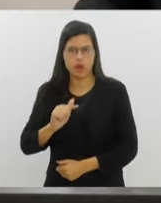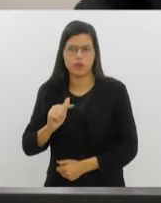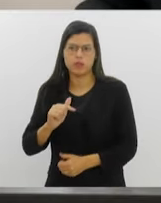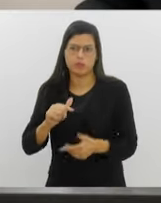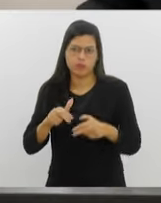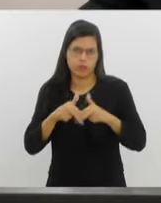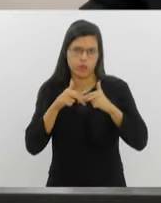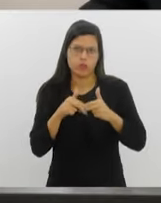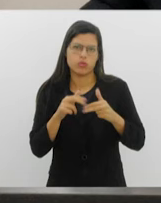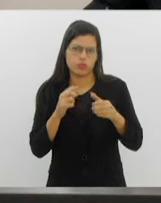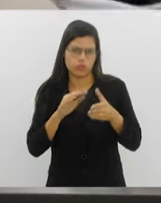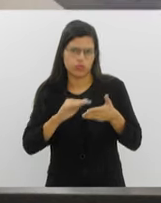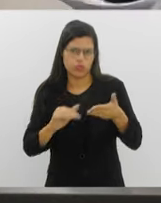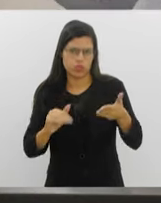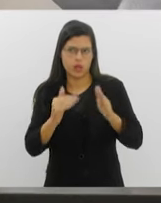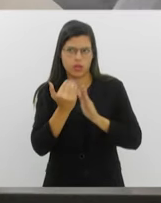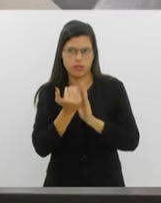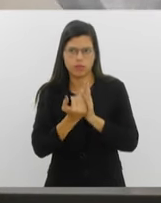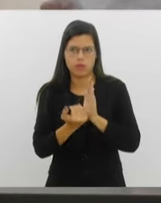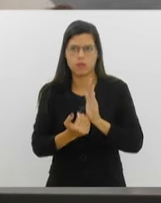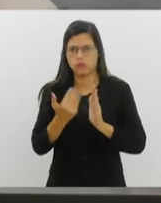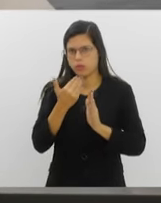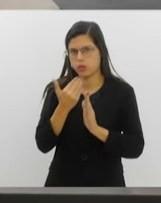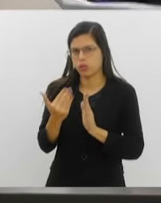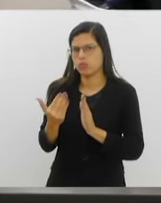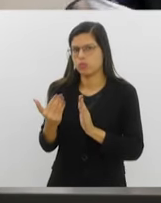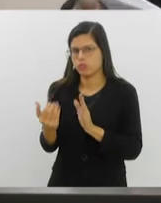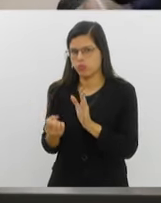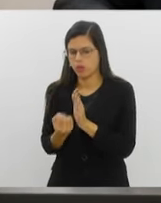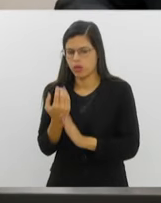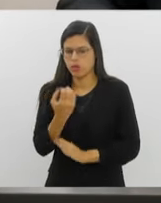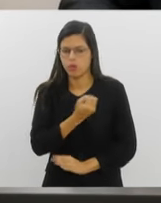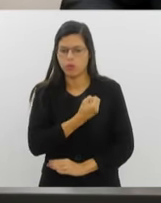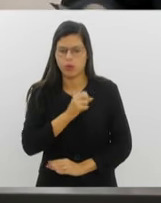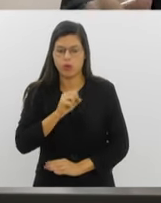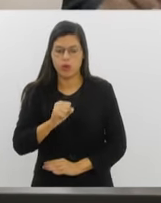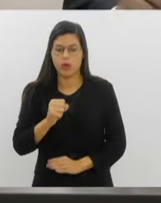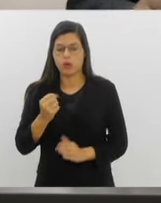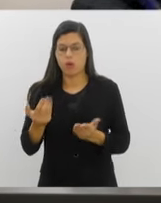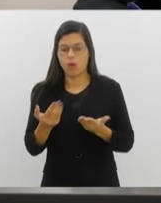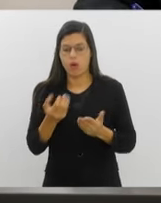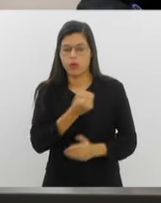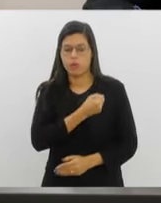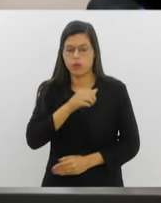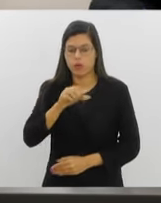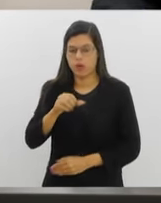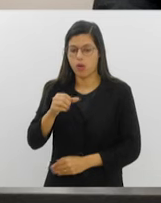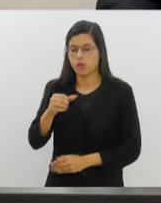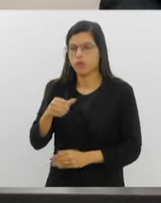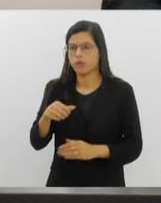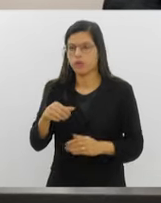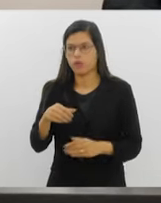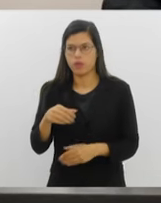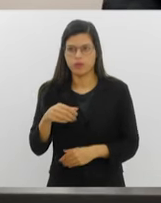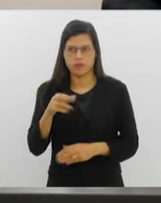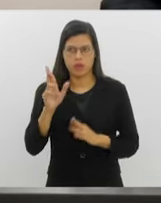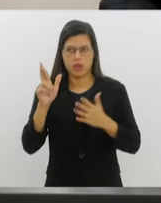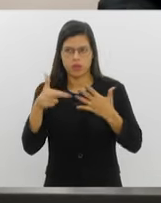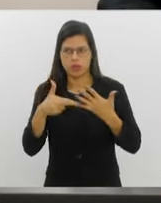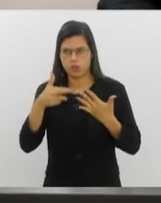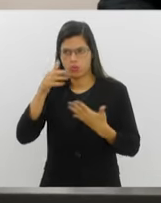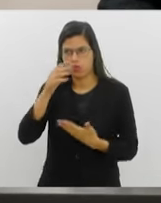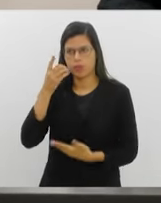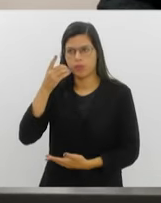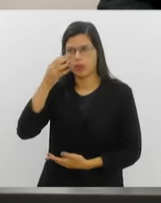o item 8, a pedido do autor. Passo ao item 9 da pauta, são os projetos de relatoria do deputado Fred Pacheco, que